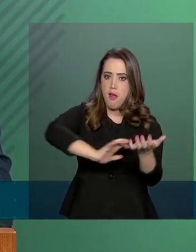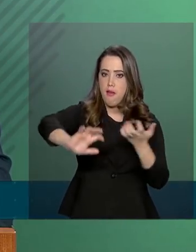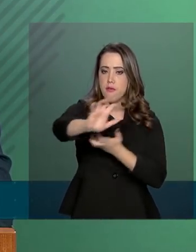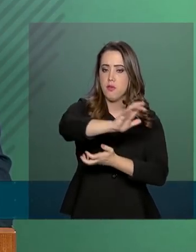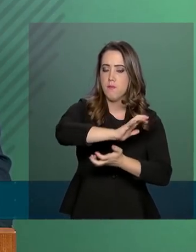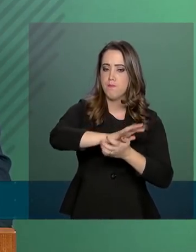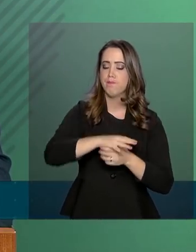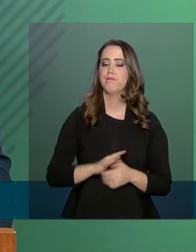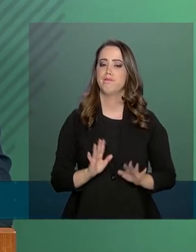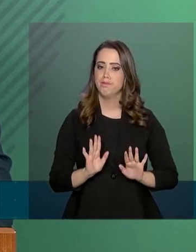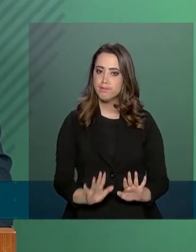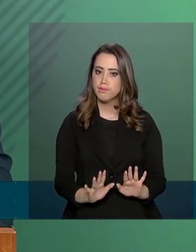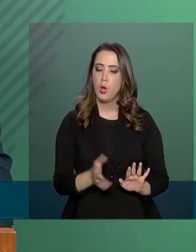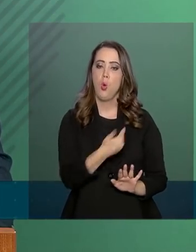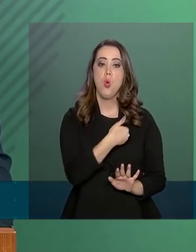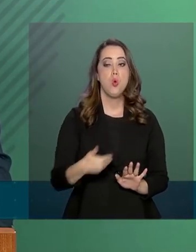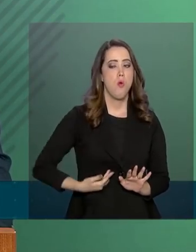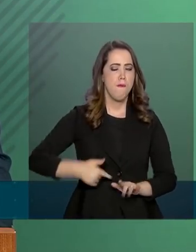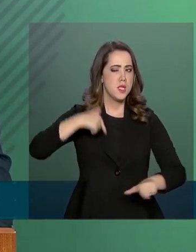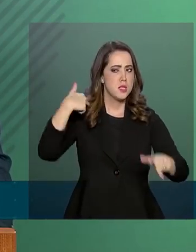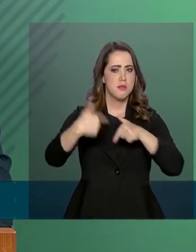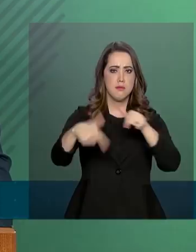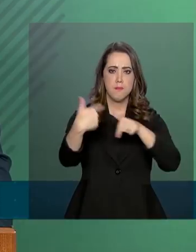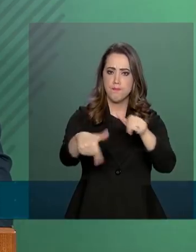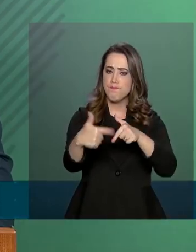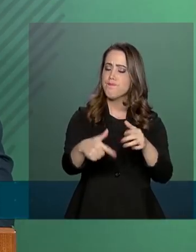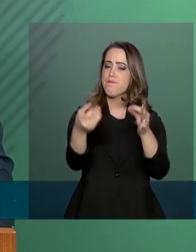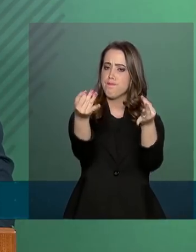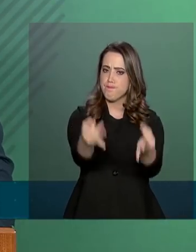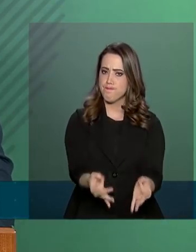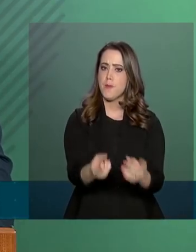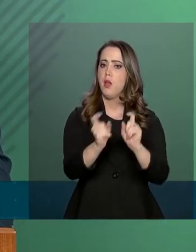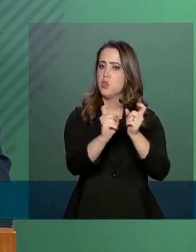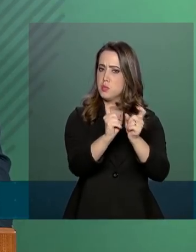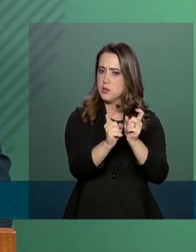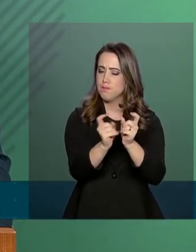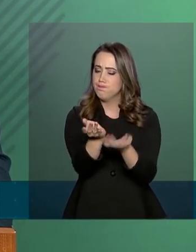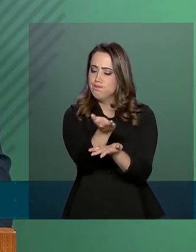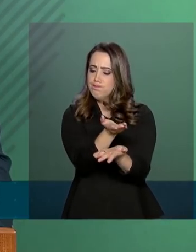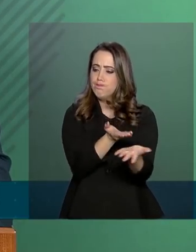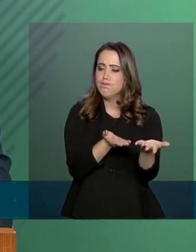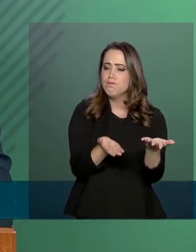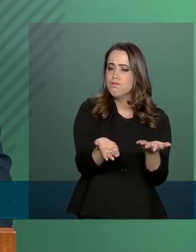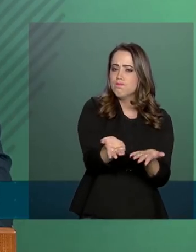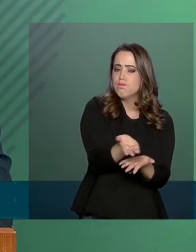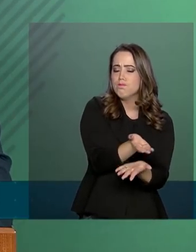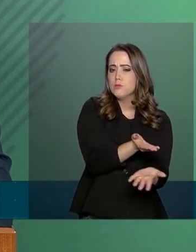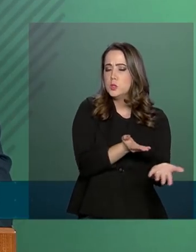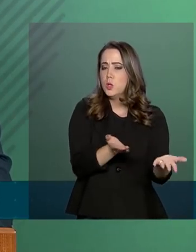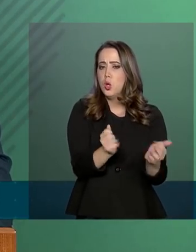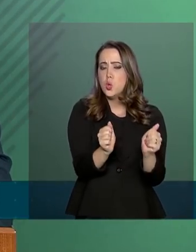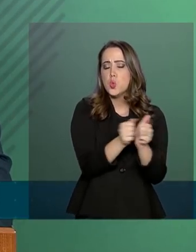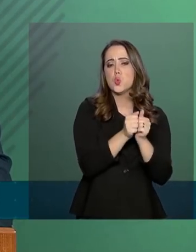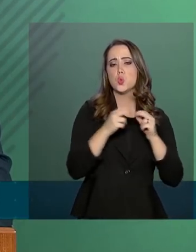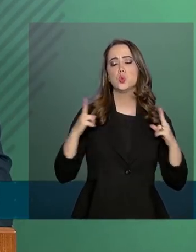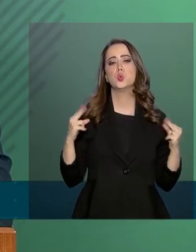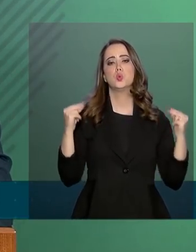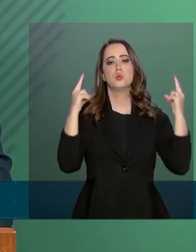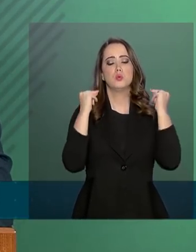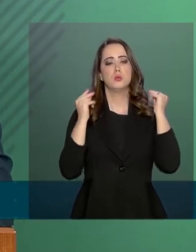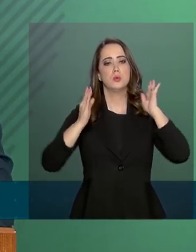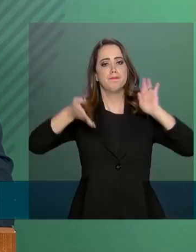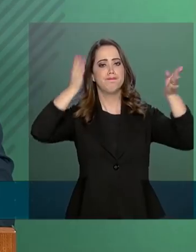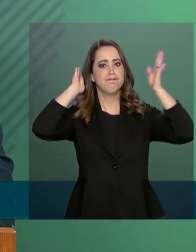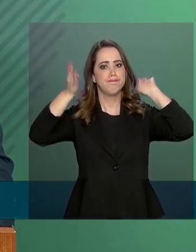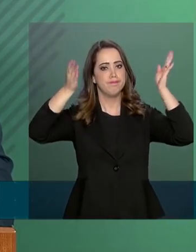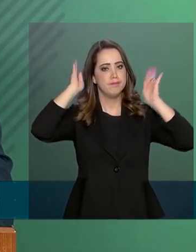proativa no gerenciamento dessa negociação com os profissionais do setor